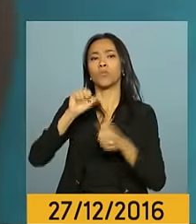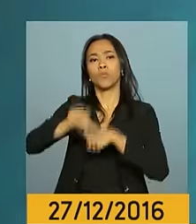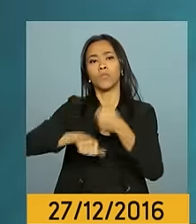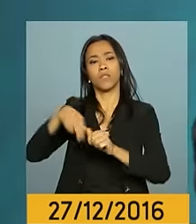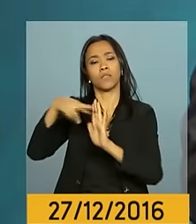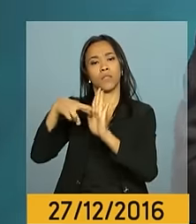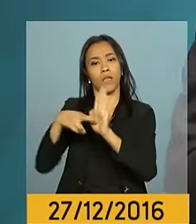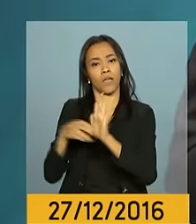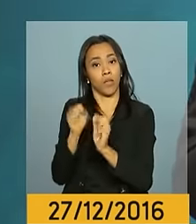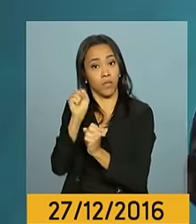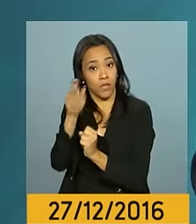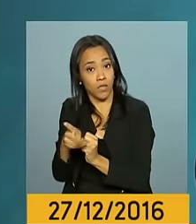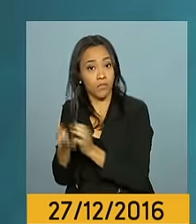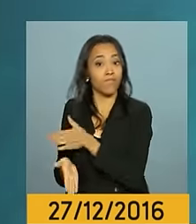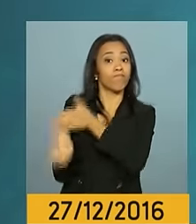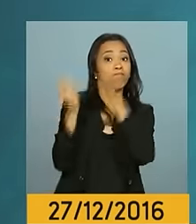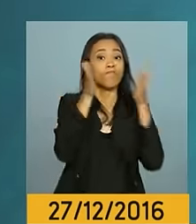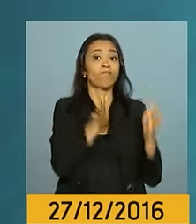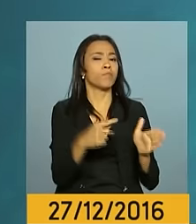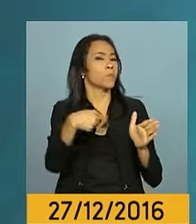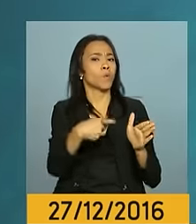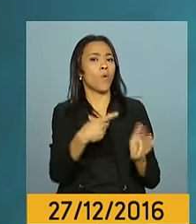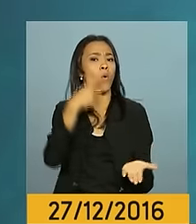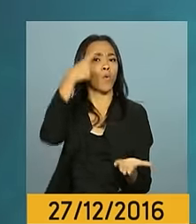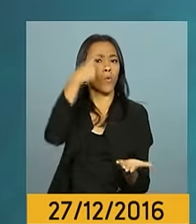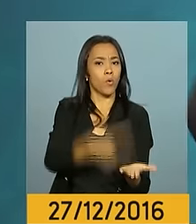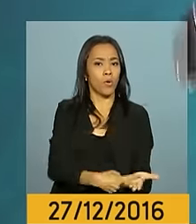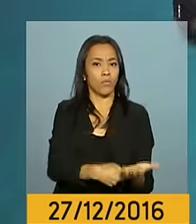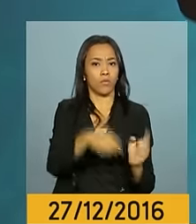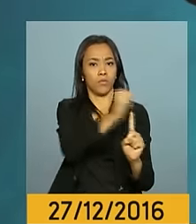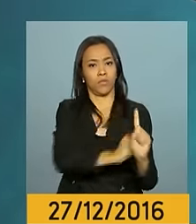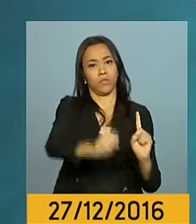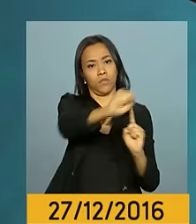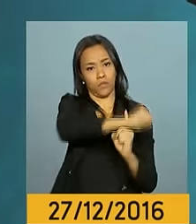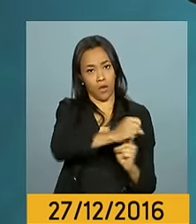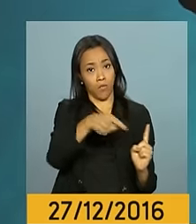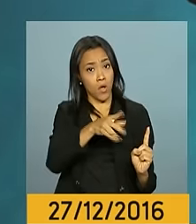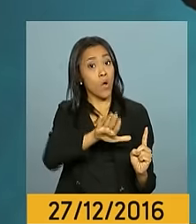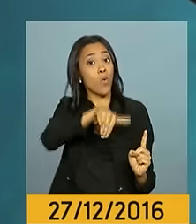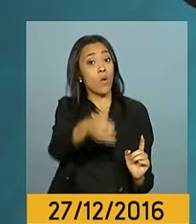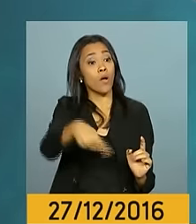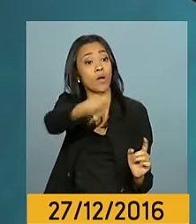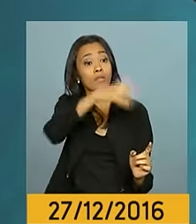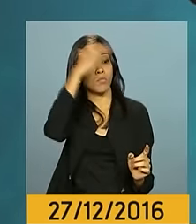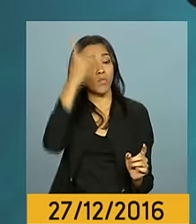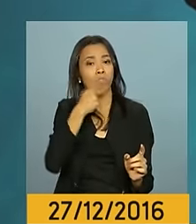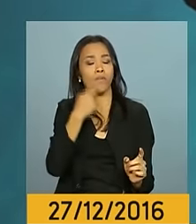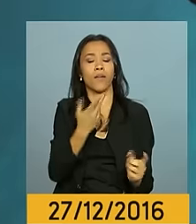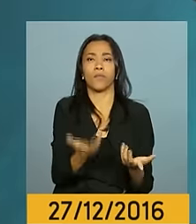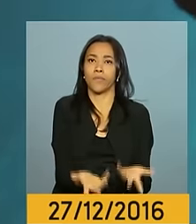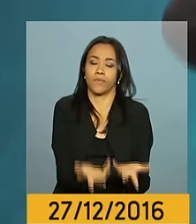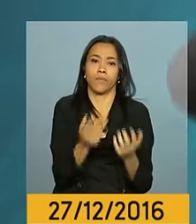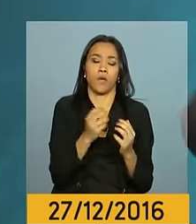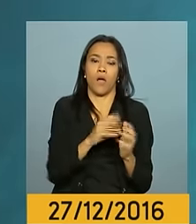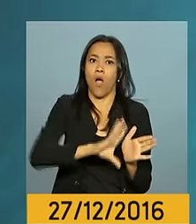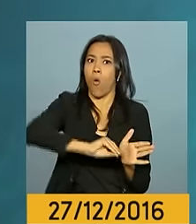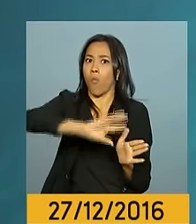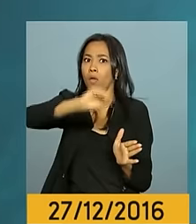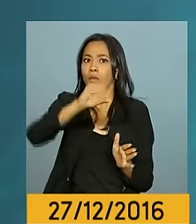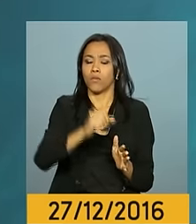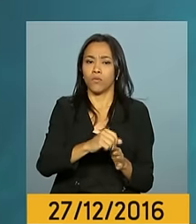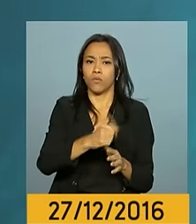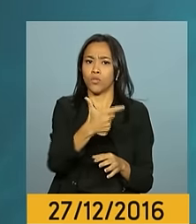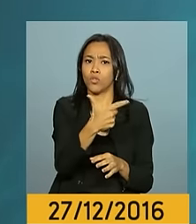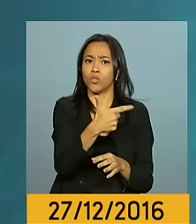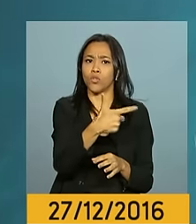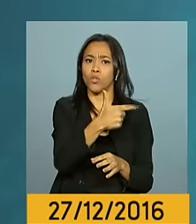Previdência com a responsabilidade social quando as pessoas falam aqui do aumento de 12,5%